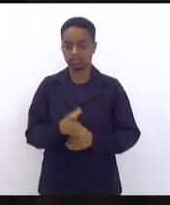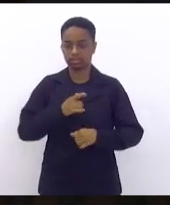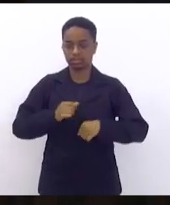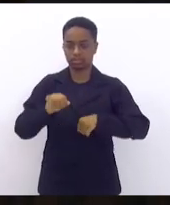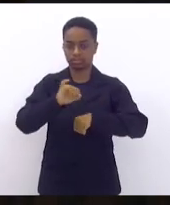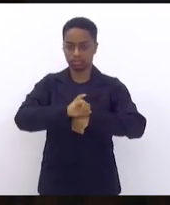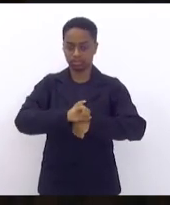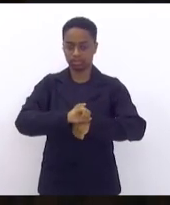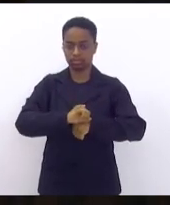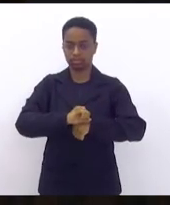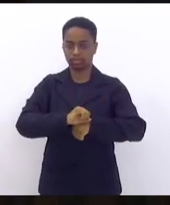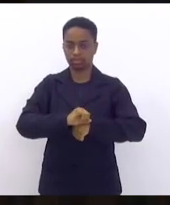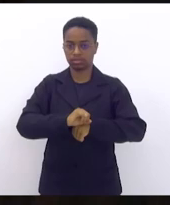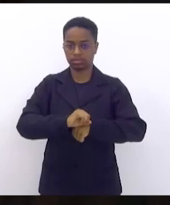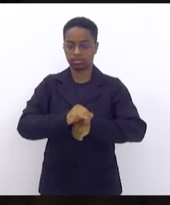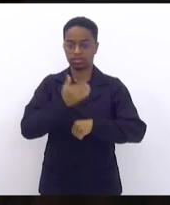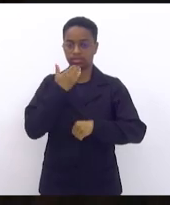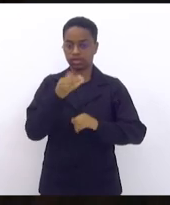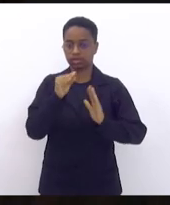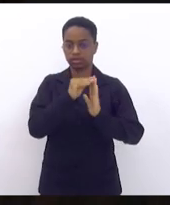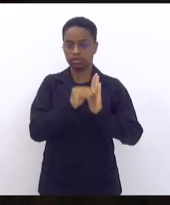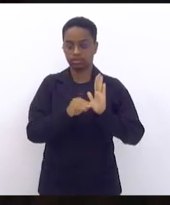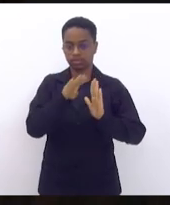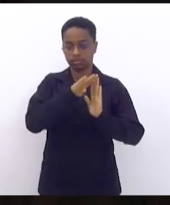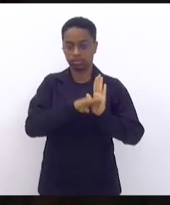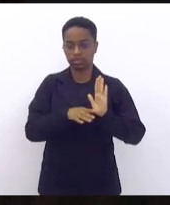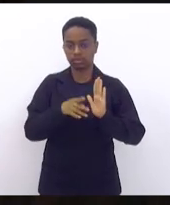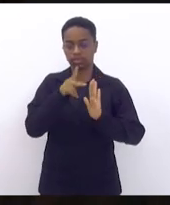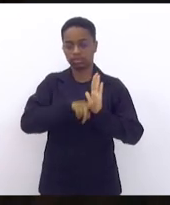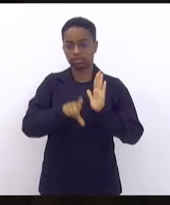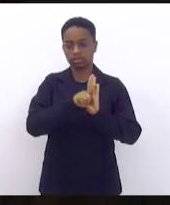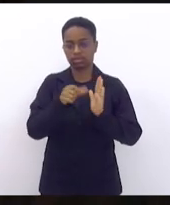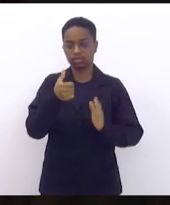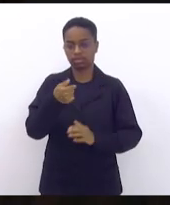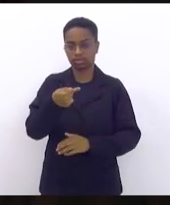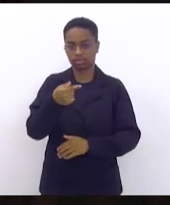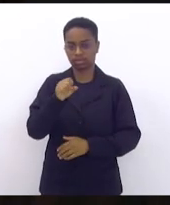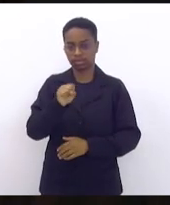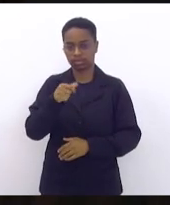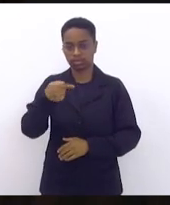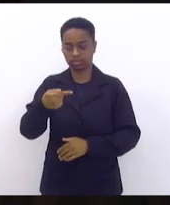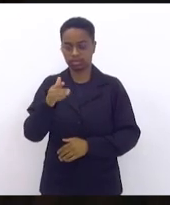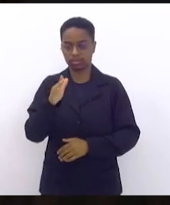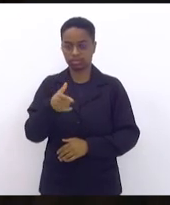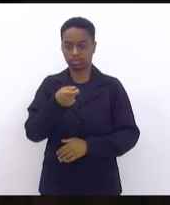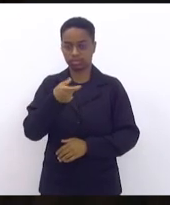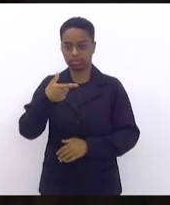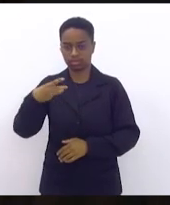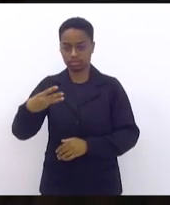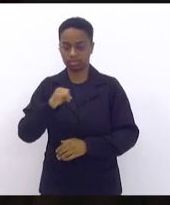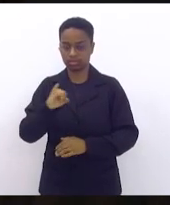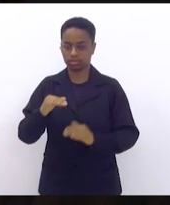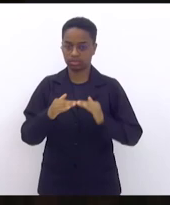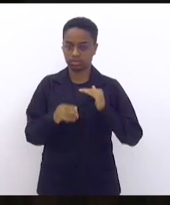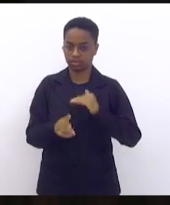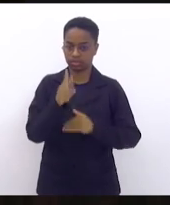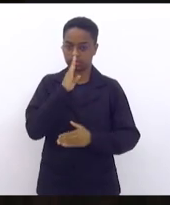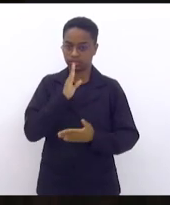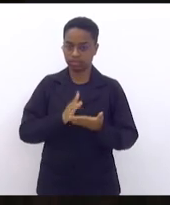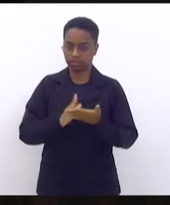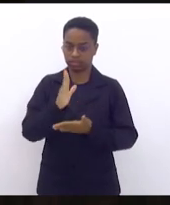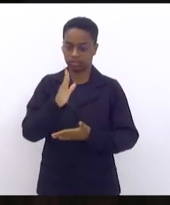sobre a mesa, inclusão na ordem do dia do projeto 787 de 23, da deputada Franciane Mota. Senhores que aprovam, mandem como